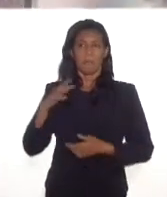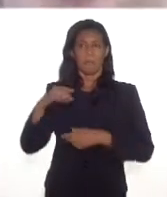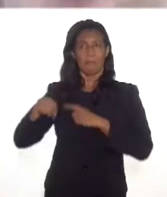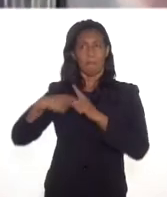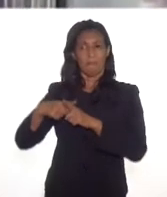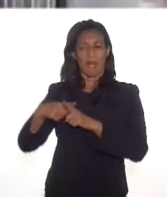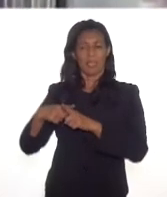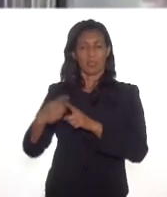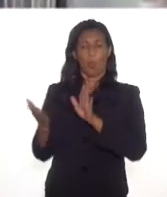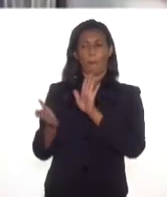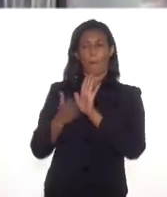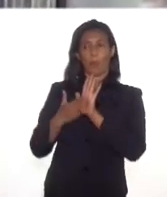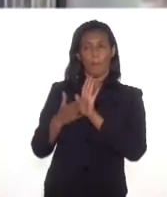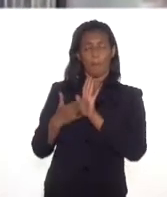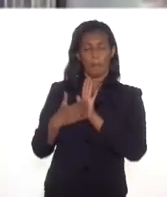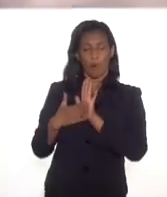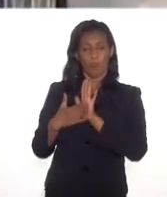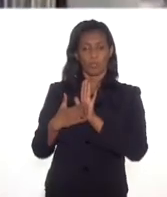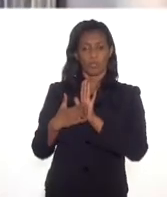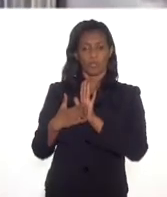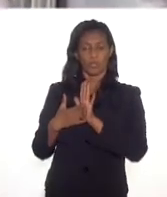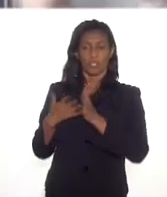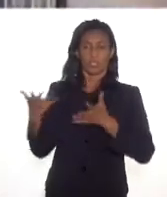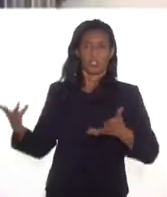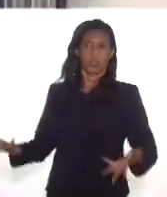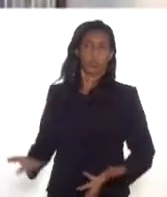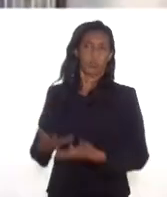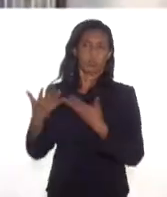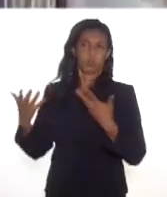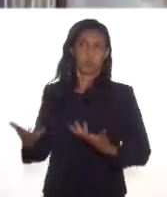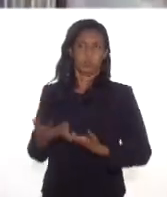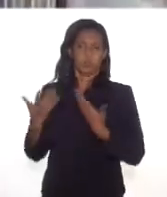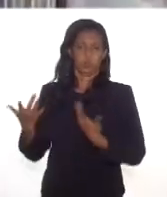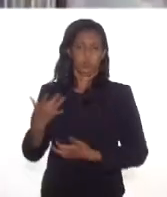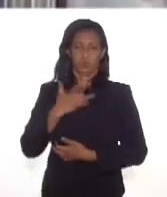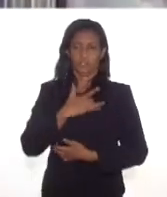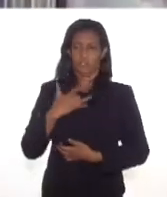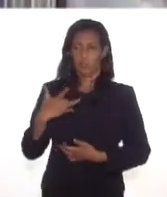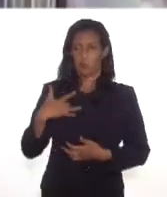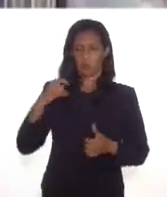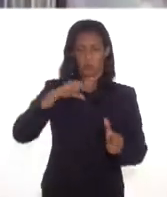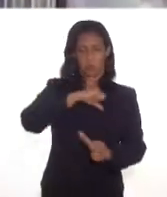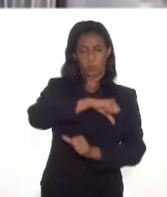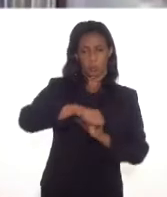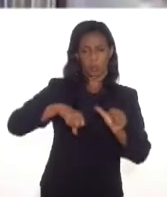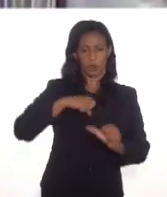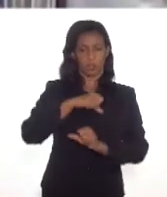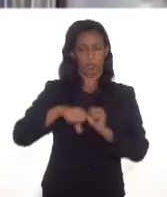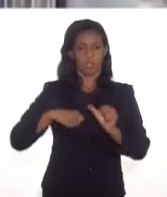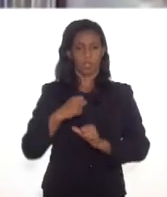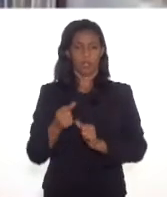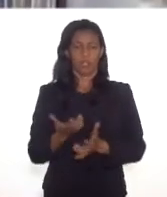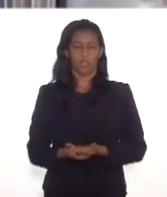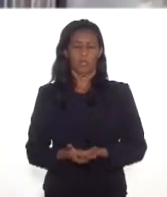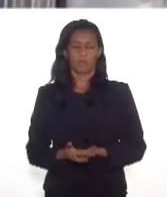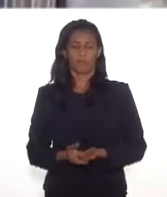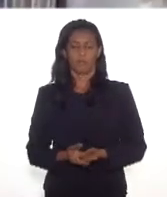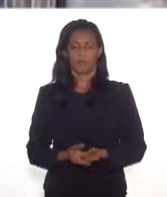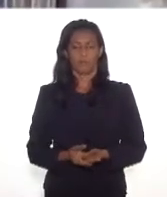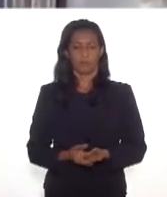exemplo, propostas de vitalidade ou revitalização ou